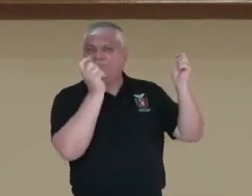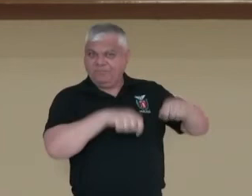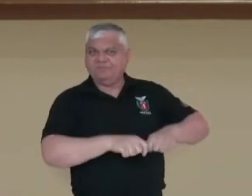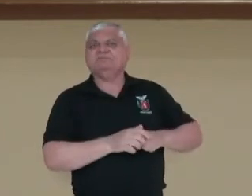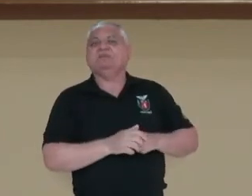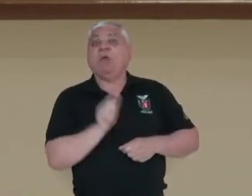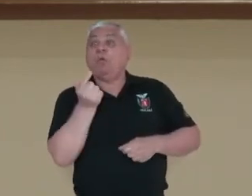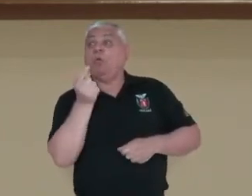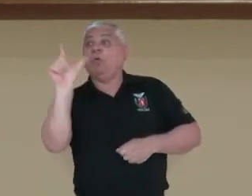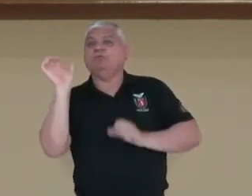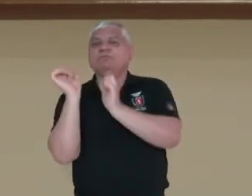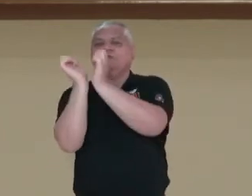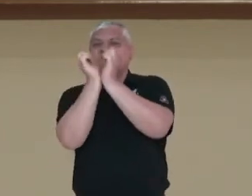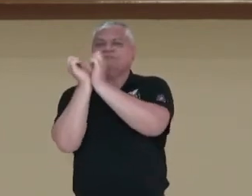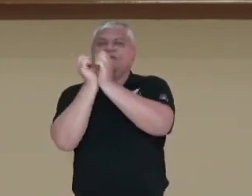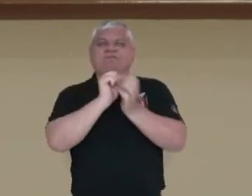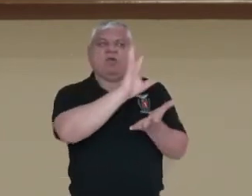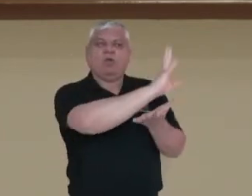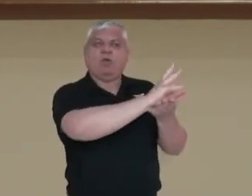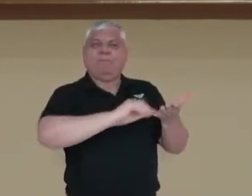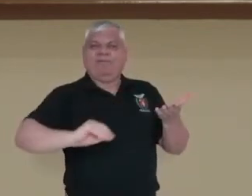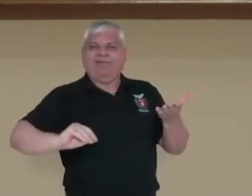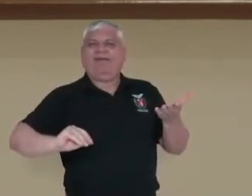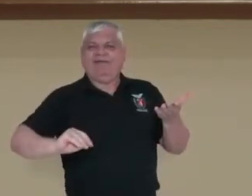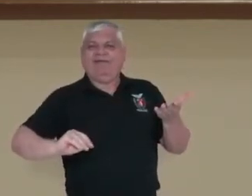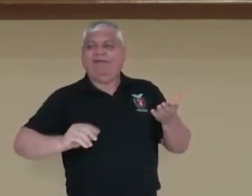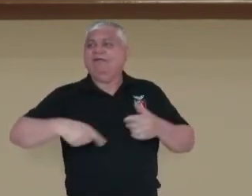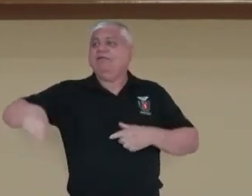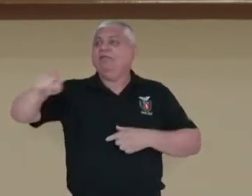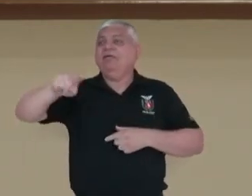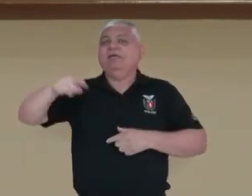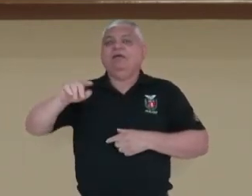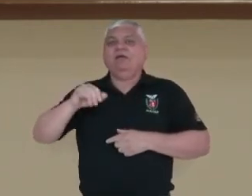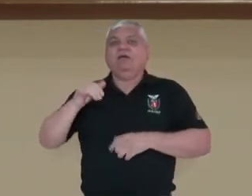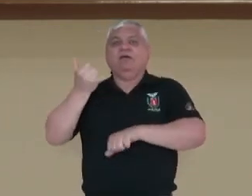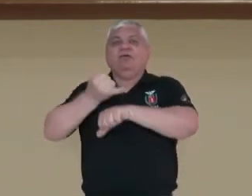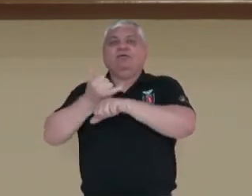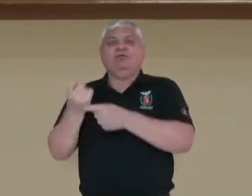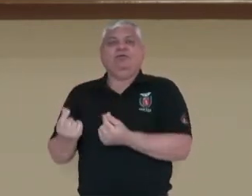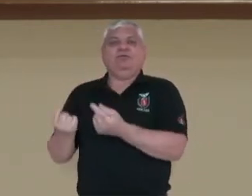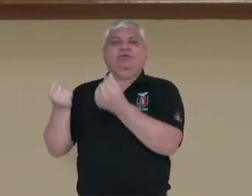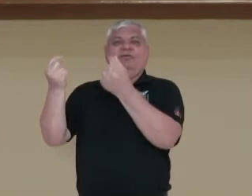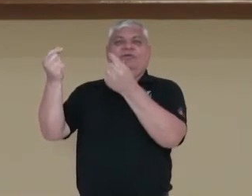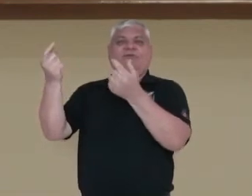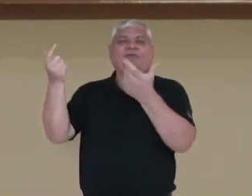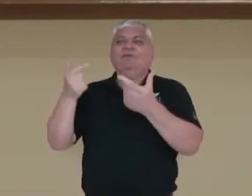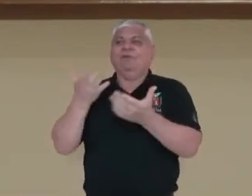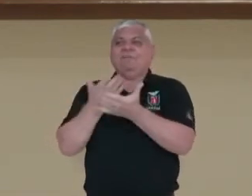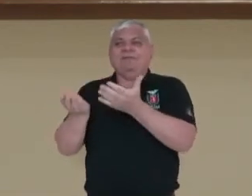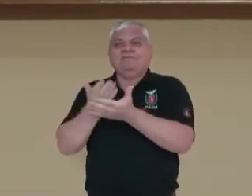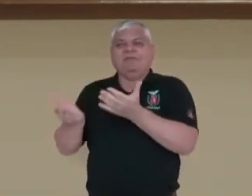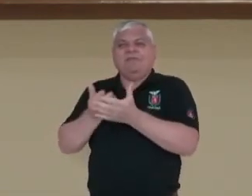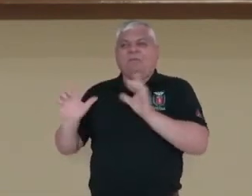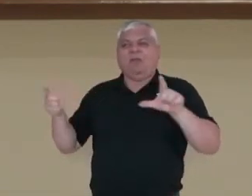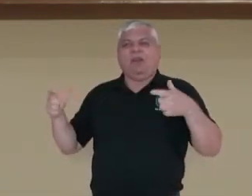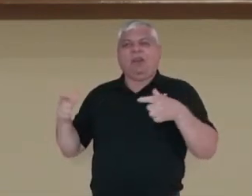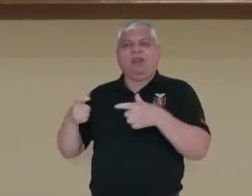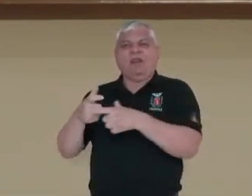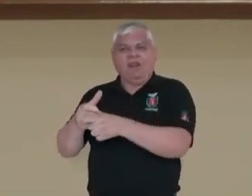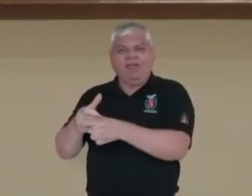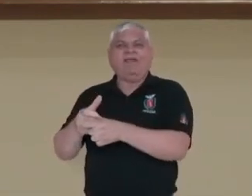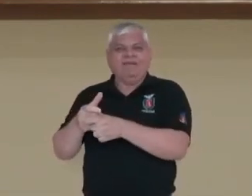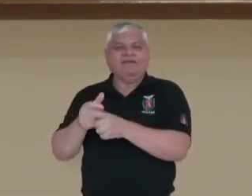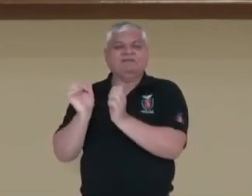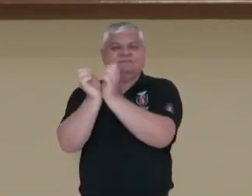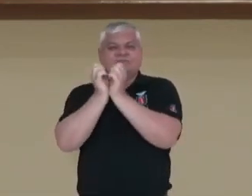outros escravos fariam isso e os senhores de engenho não teriam mais controle sobre os seus escravos, porque eles iriam fugir e iriam